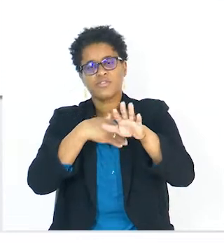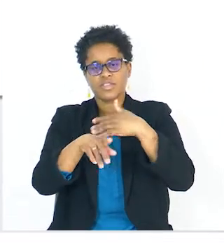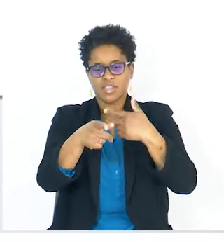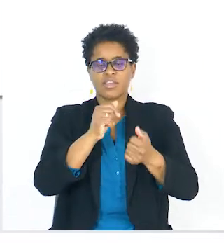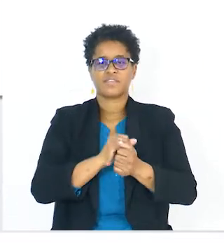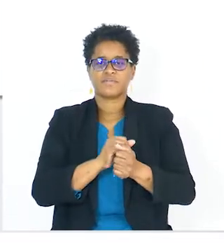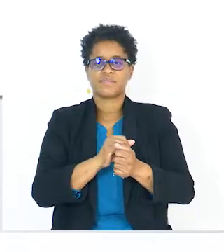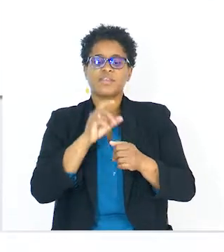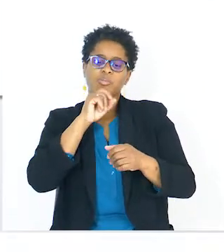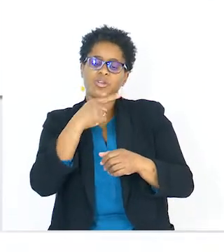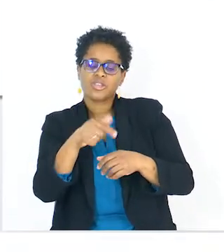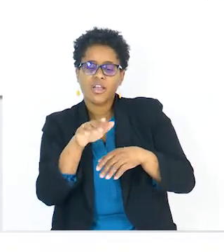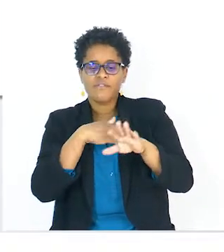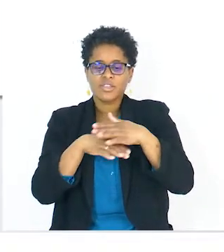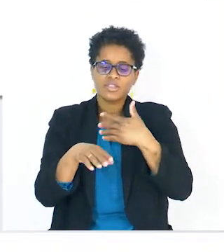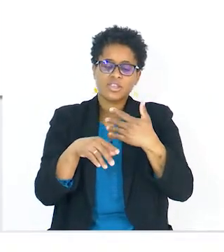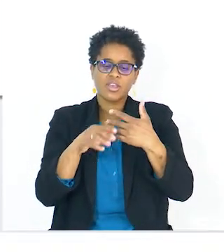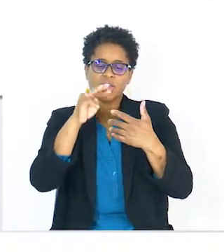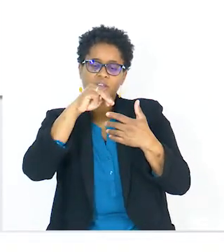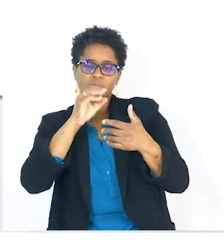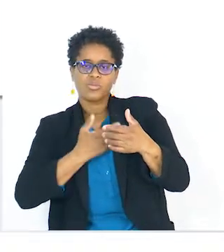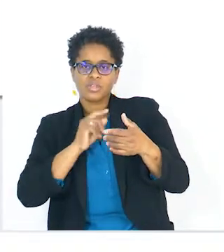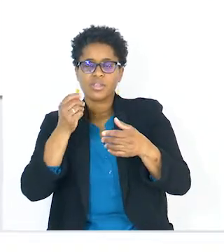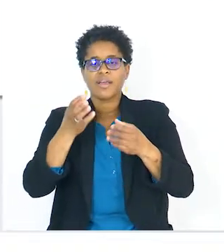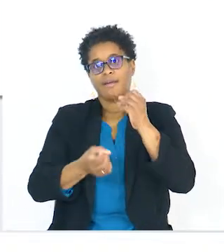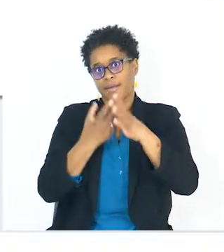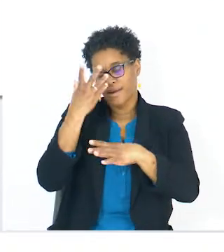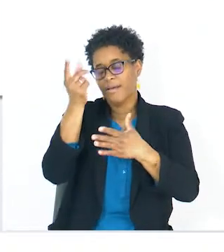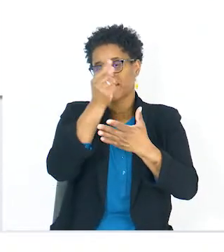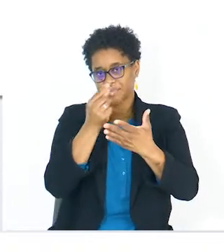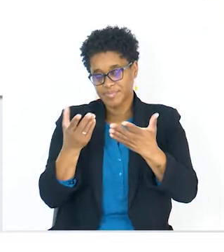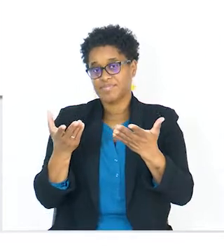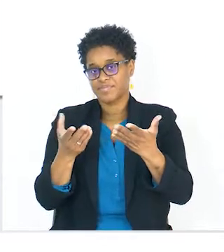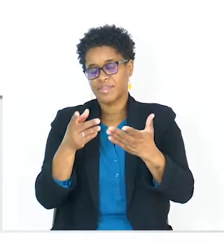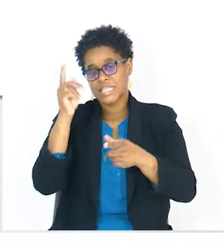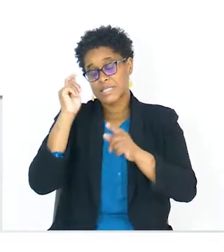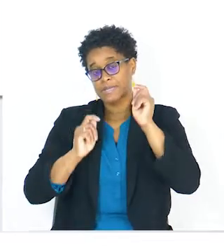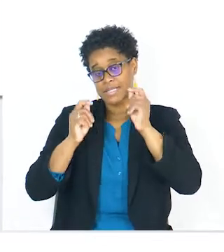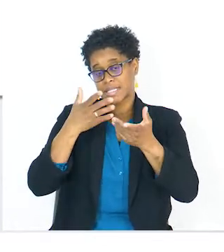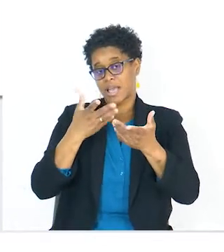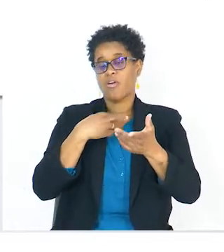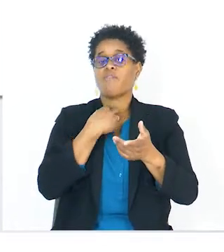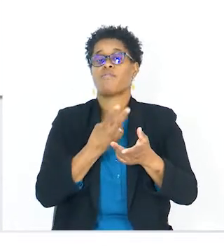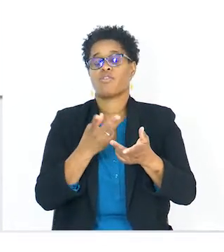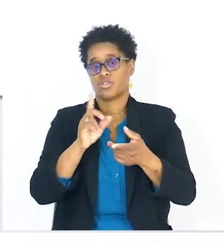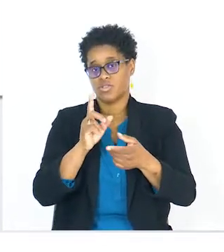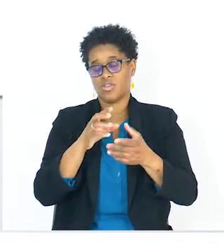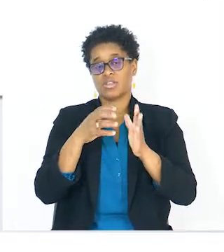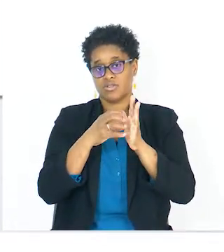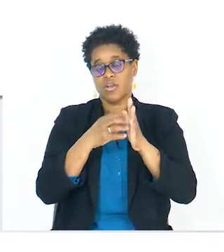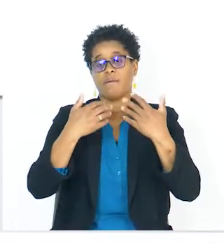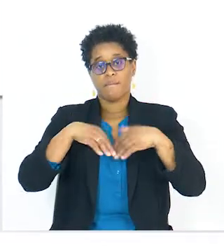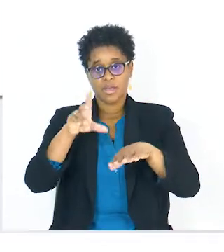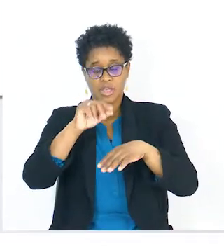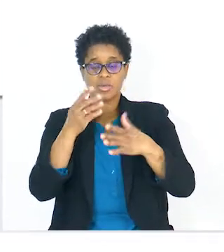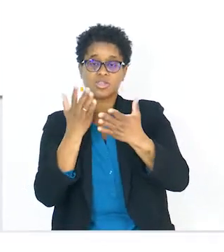fazer? Pode estar a fazer a modelagem, a criar, não é? Expressar com a voz, não nesta figura,